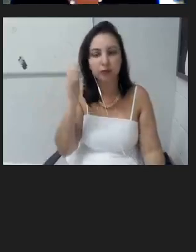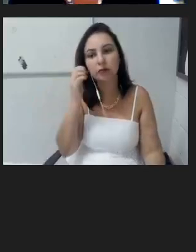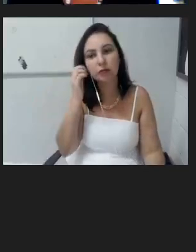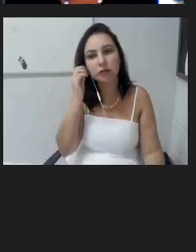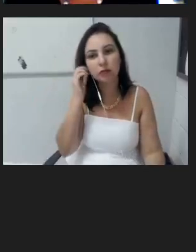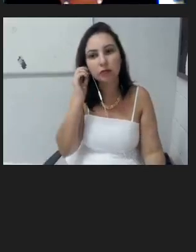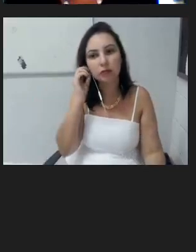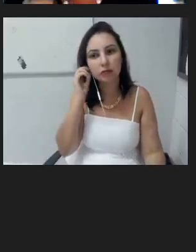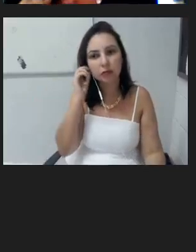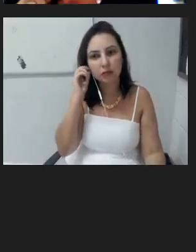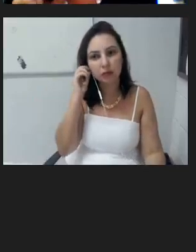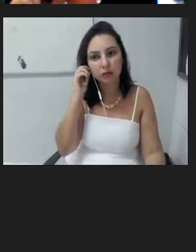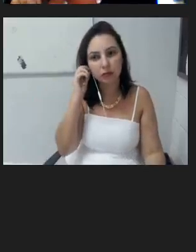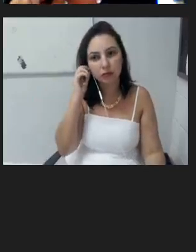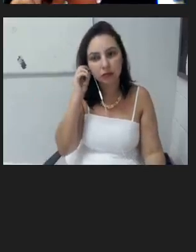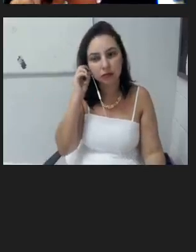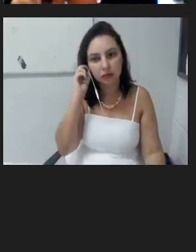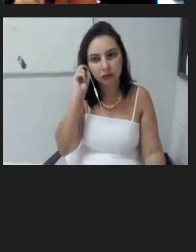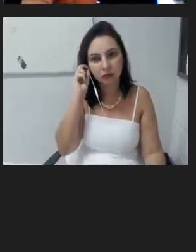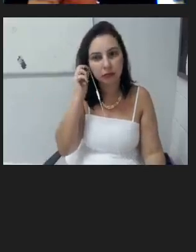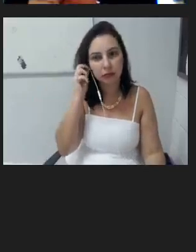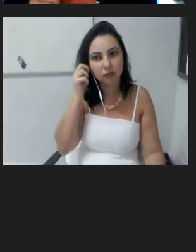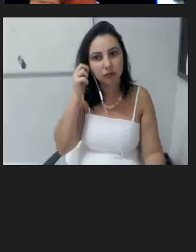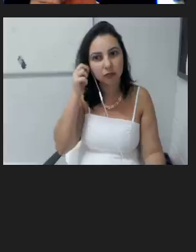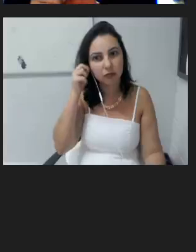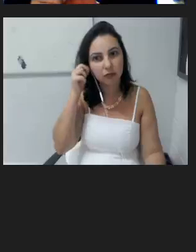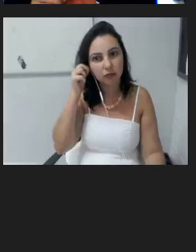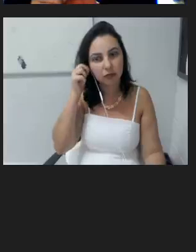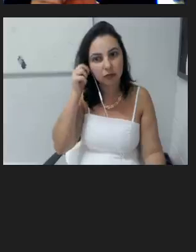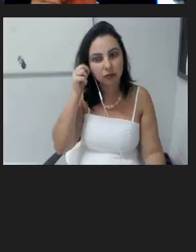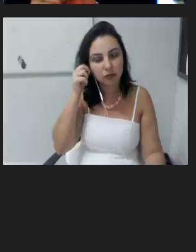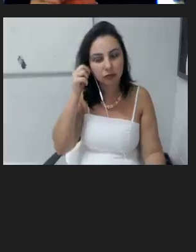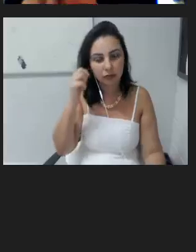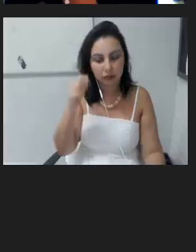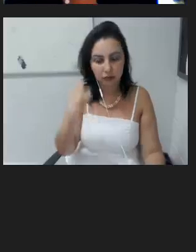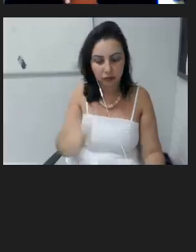Oh. Repete para mim que tem uma parte para mim que eu só queria retomar.